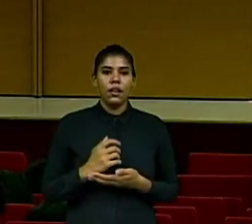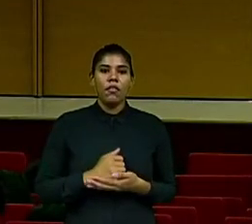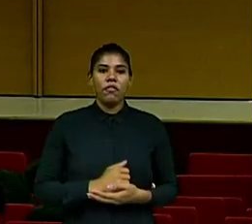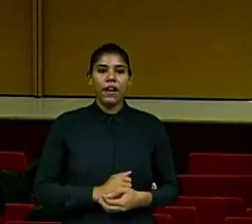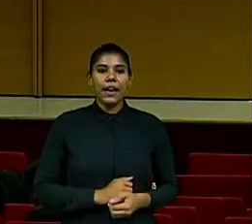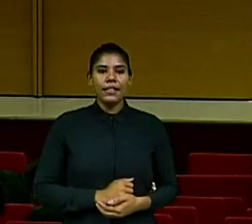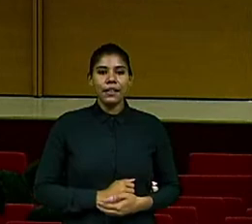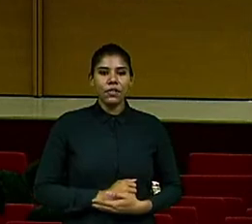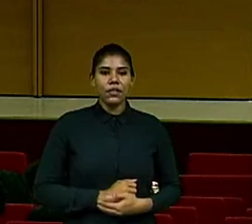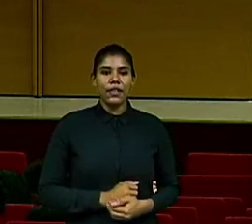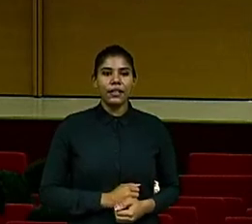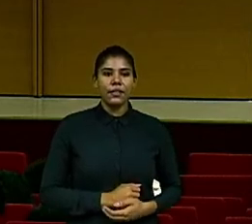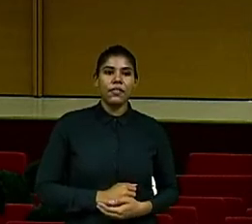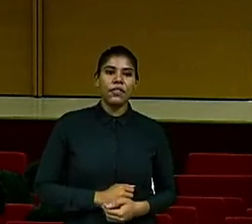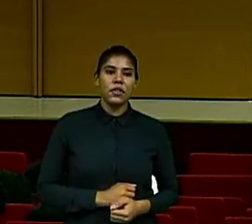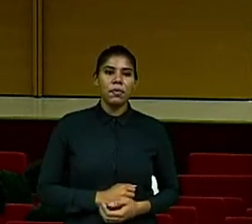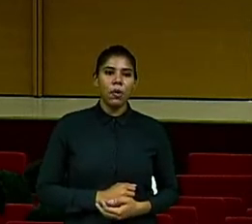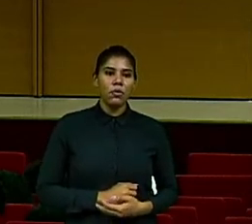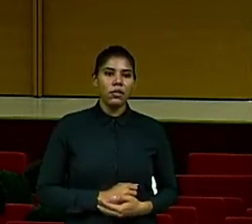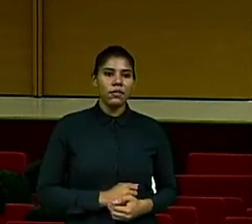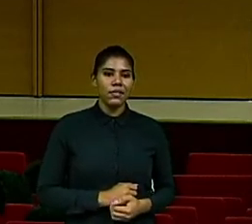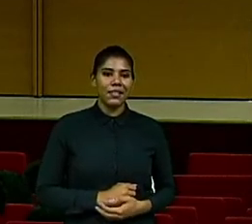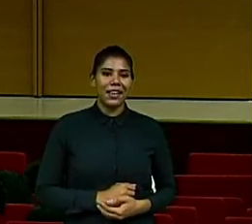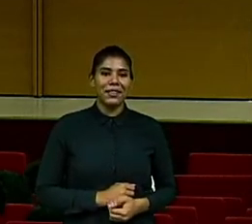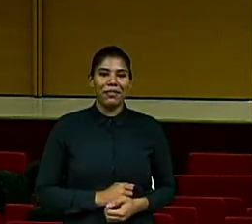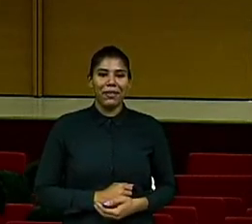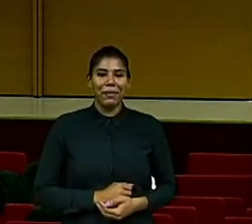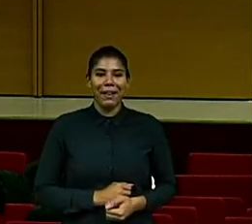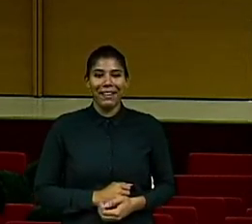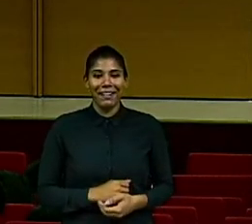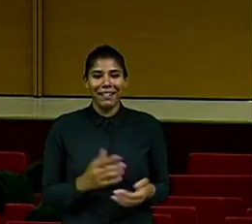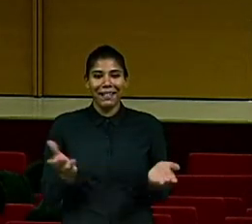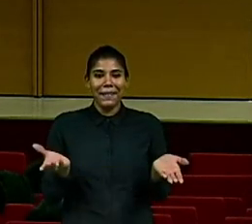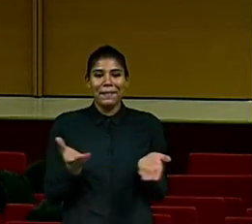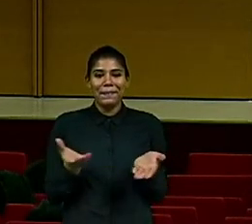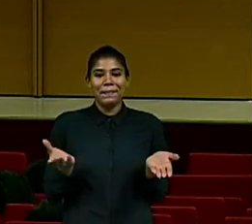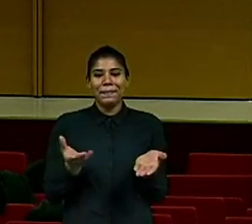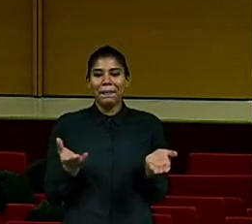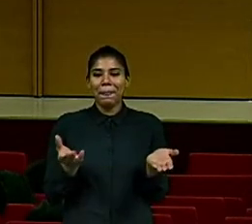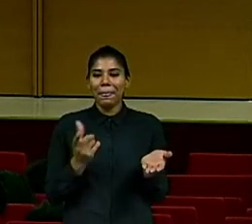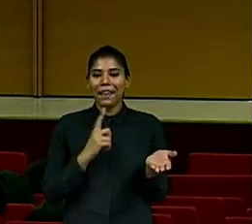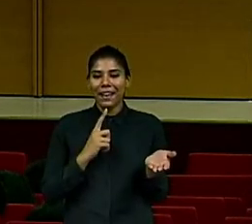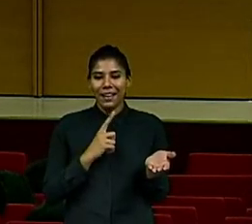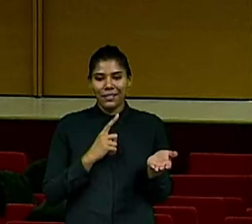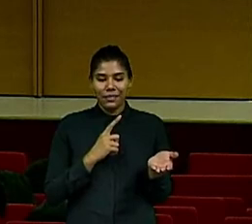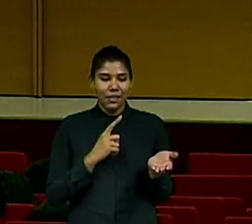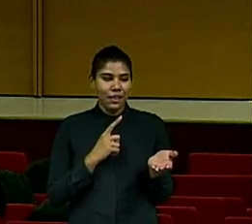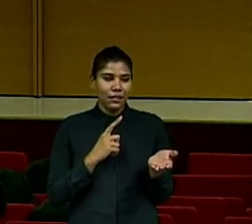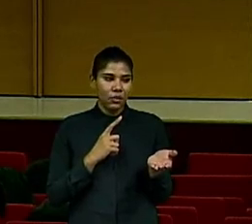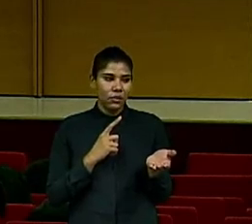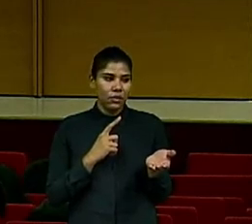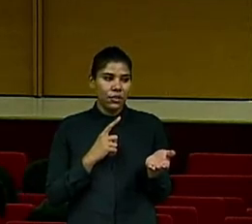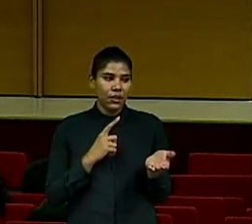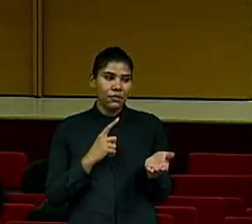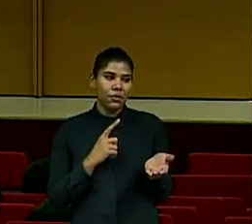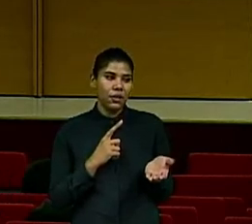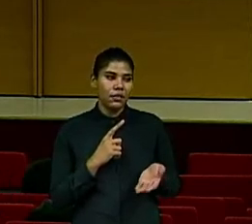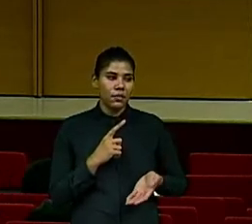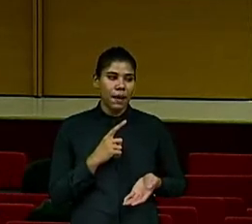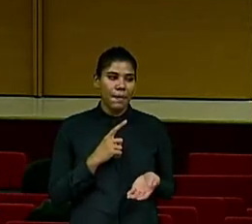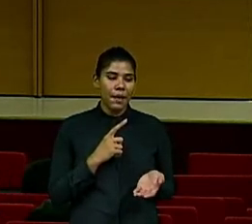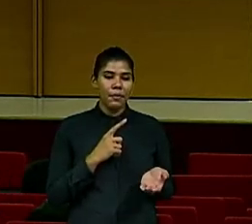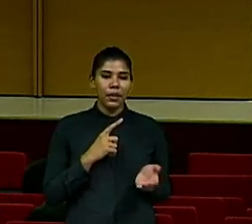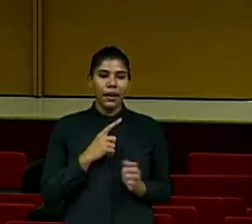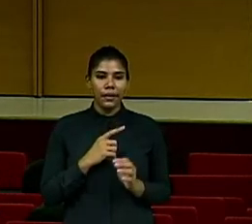a água automaticamente pode dar permeável ao sangue que pode justificar um possível hemorragia